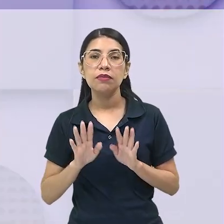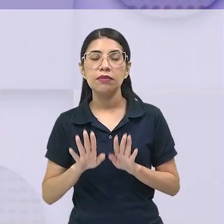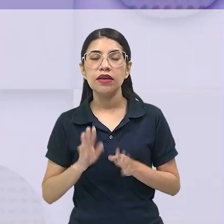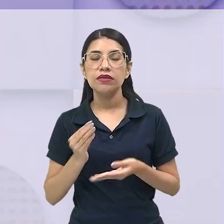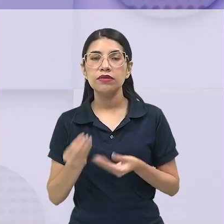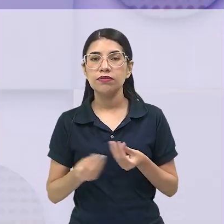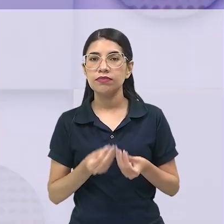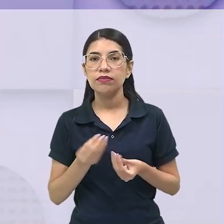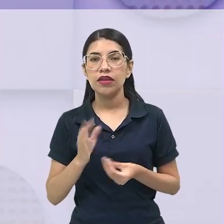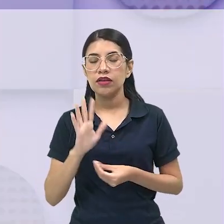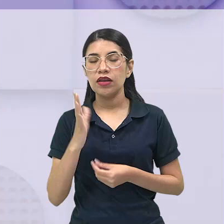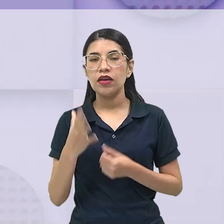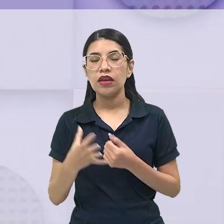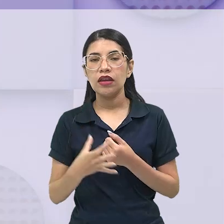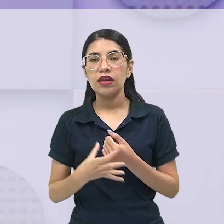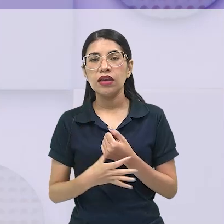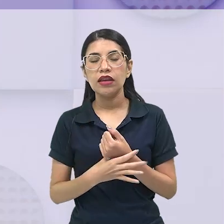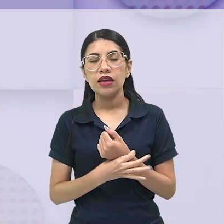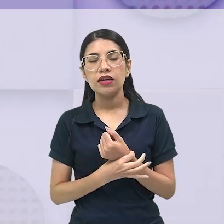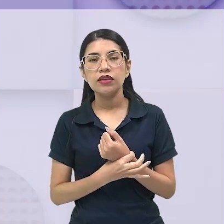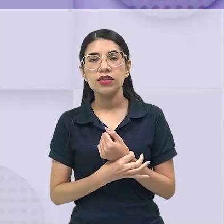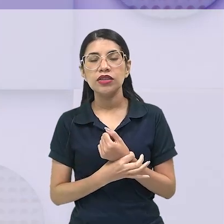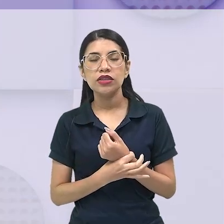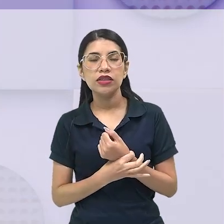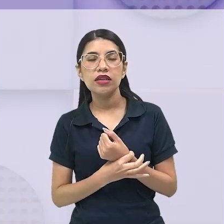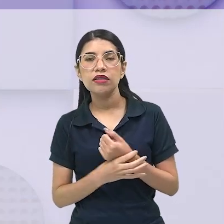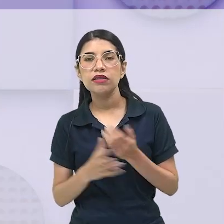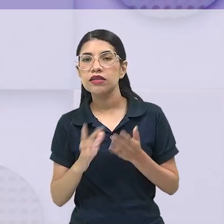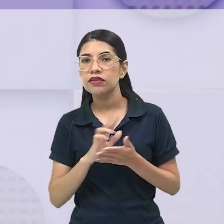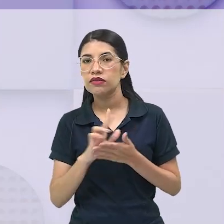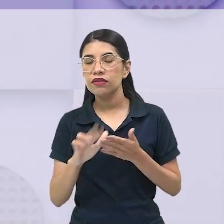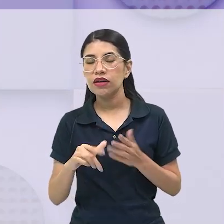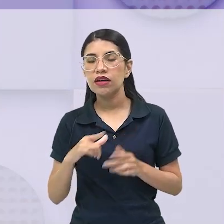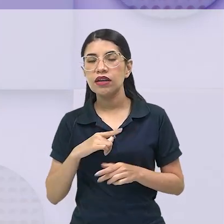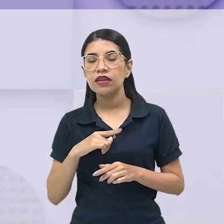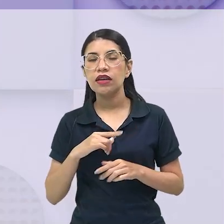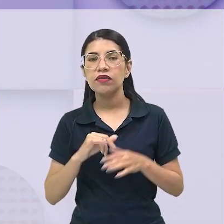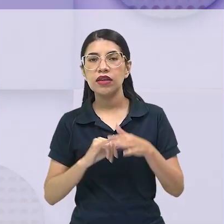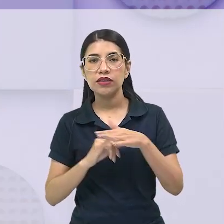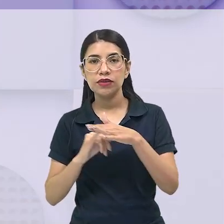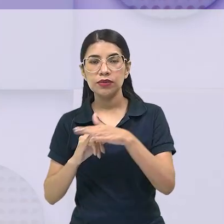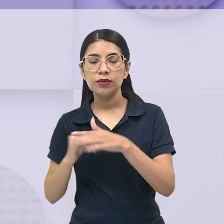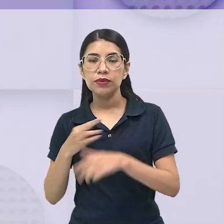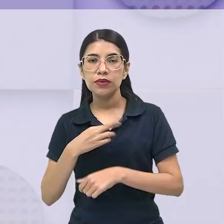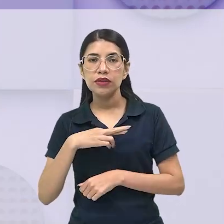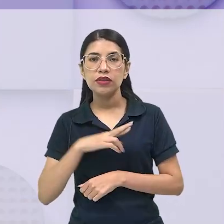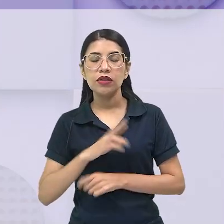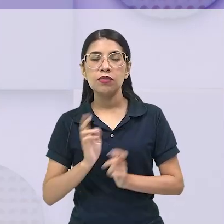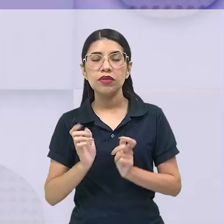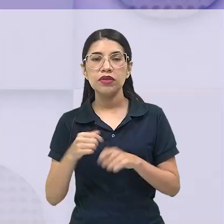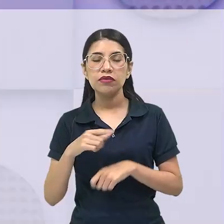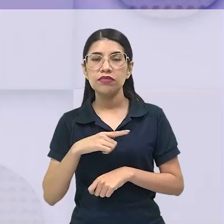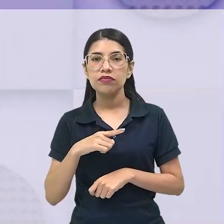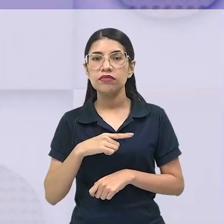de certa forma, meio que dando garantias para as instituições religiosas terem